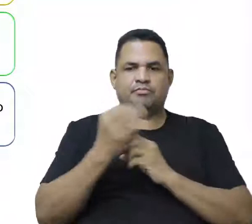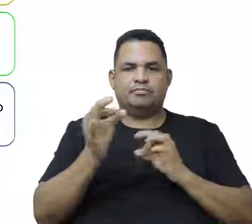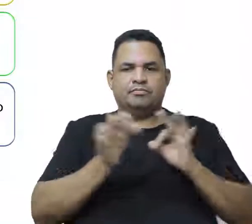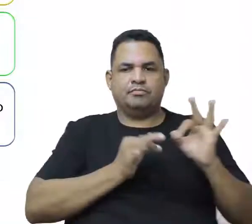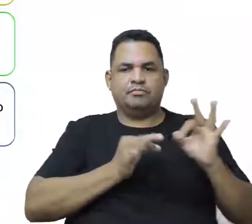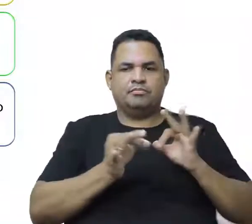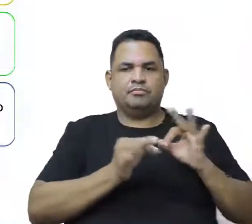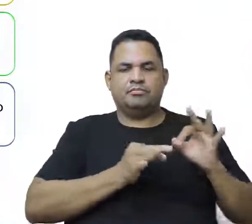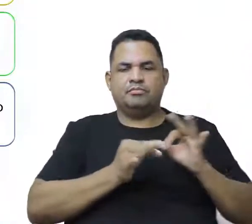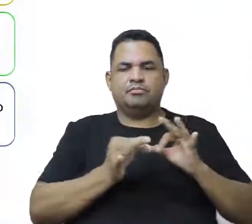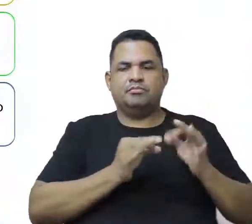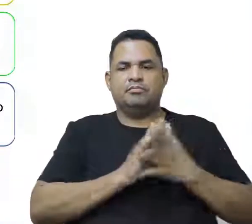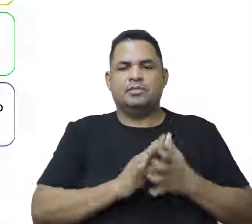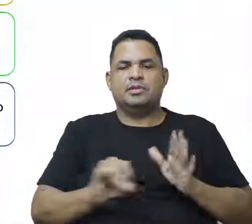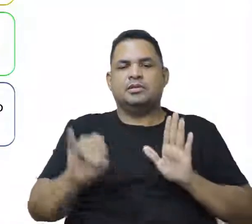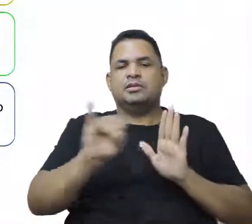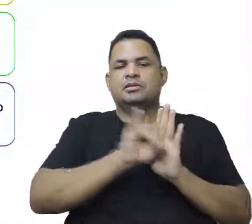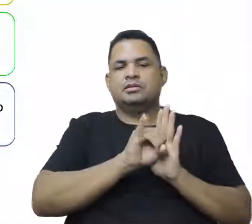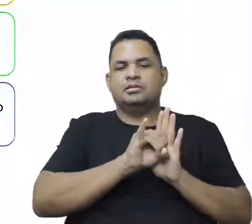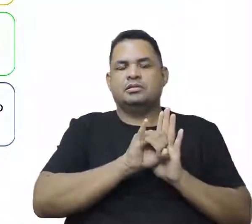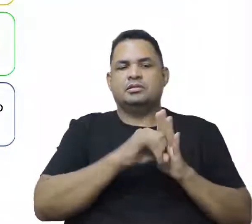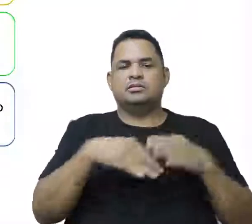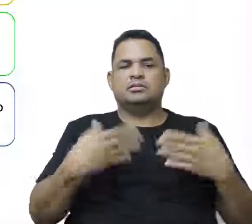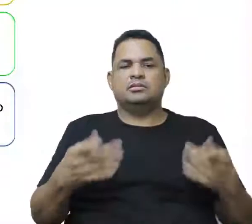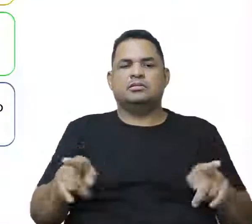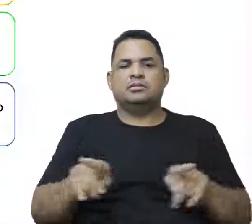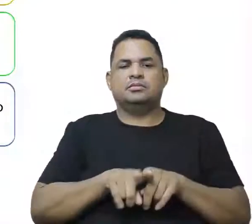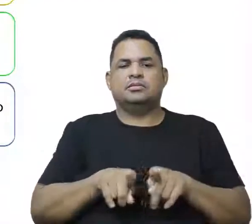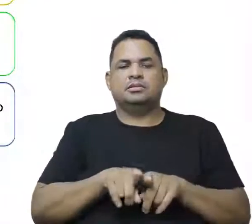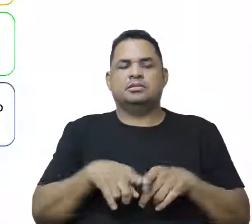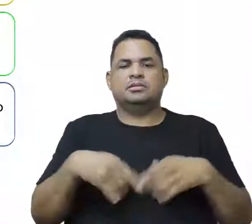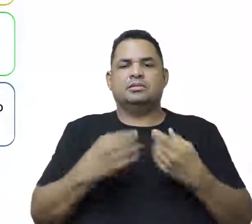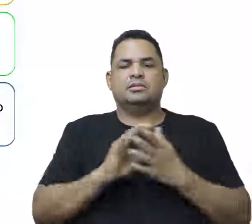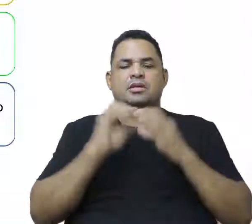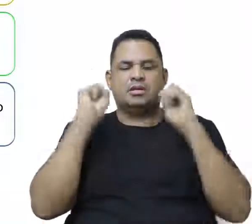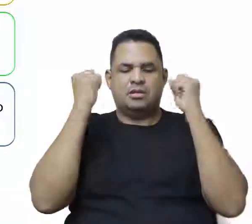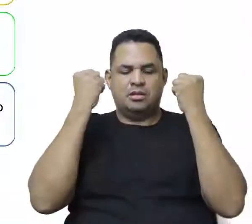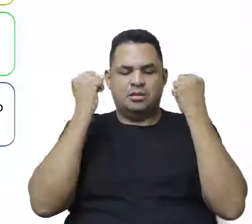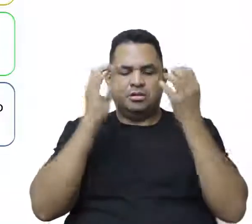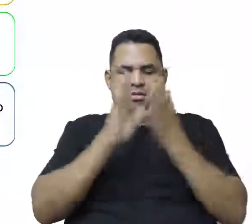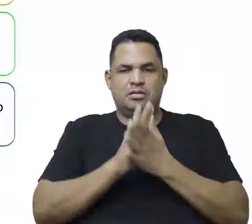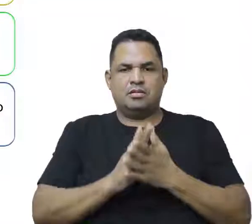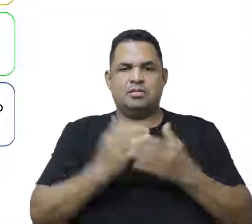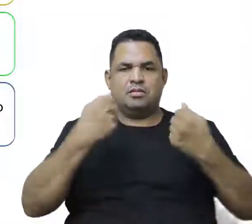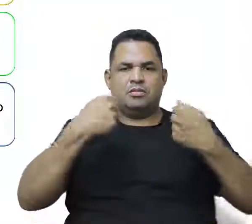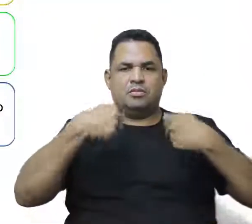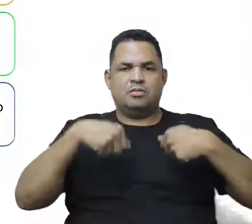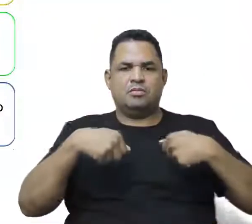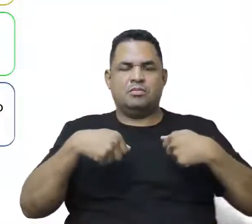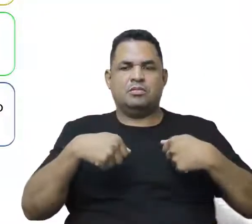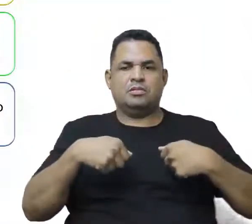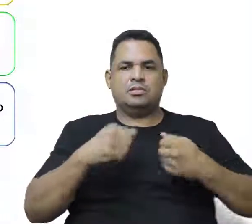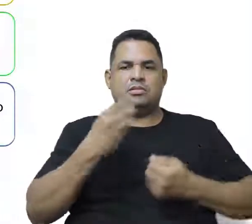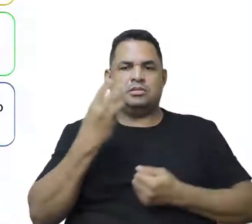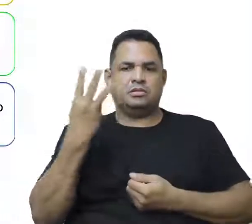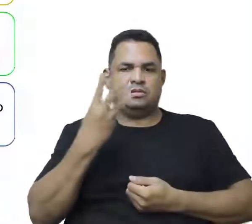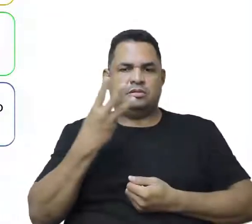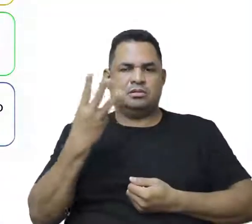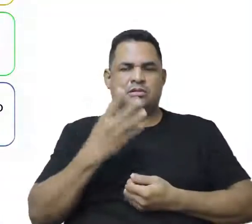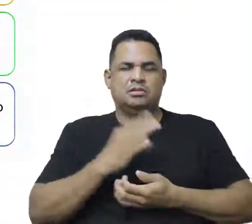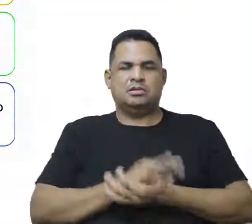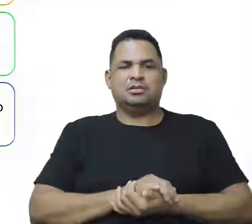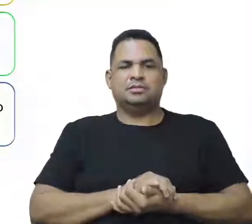da identidade também. Olha que interessante. A educação física, ela está na competência 3. Pode anotar